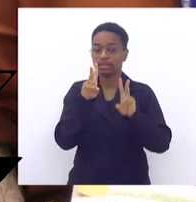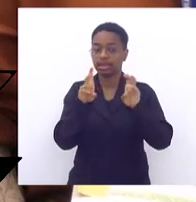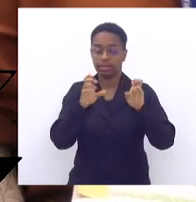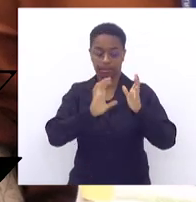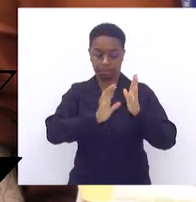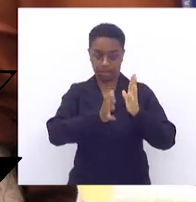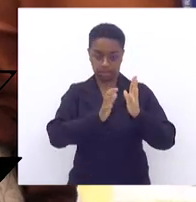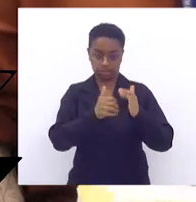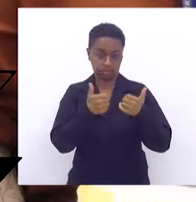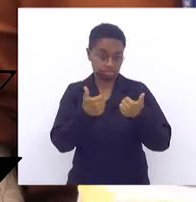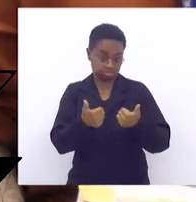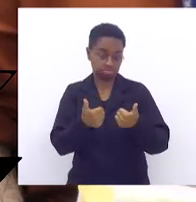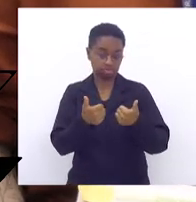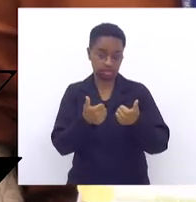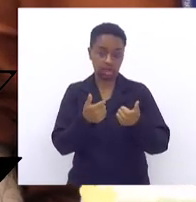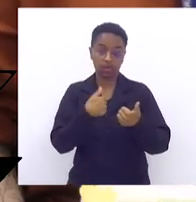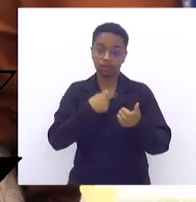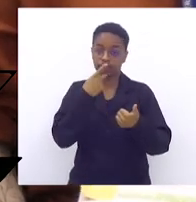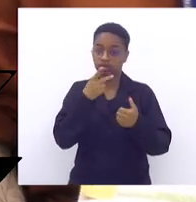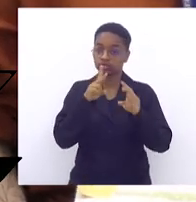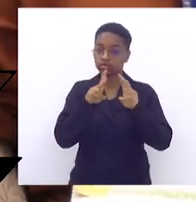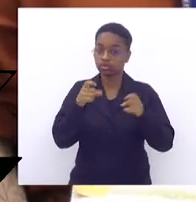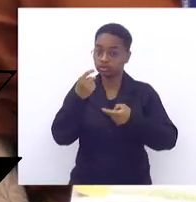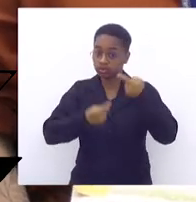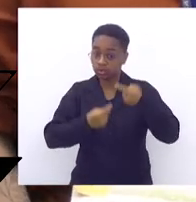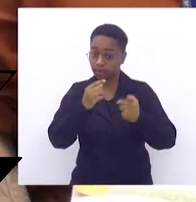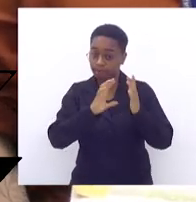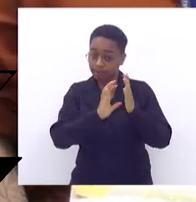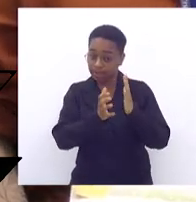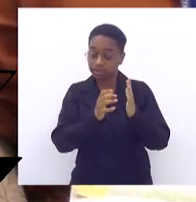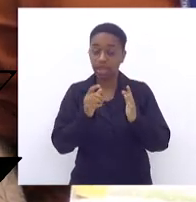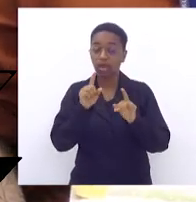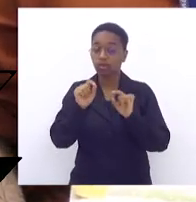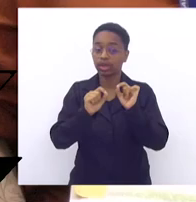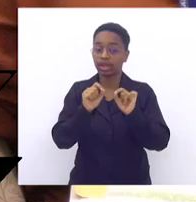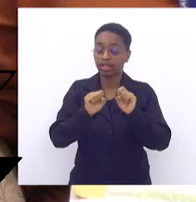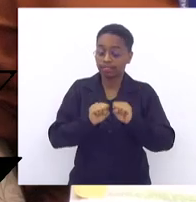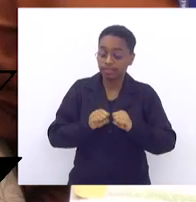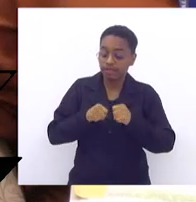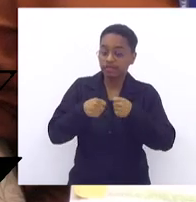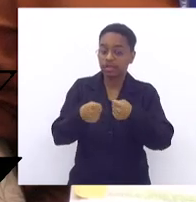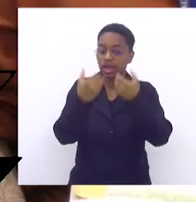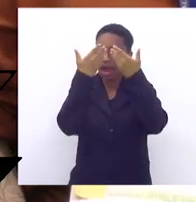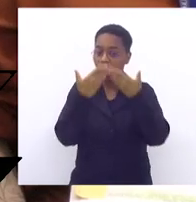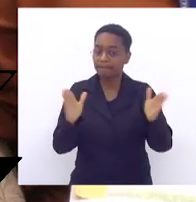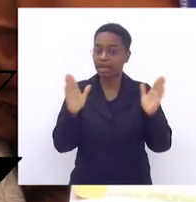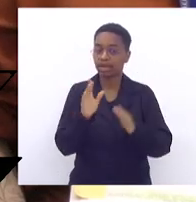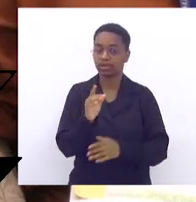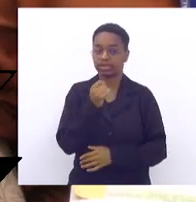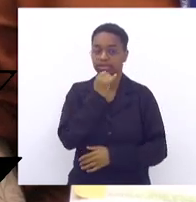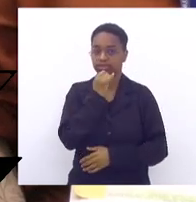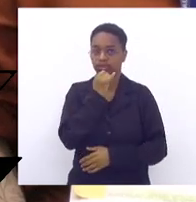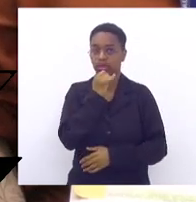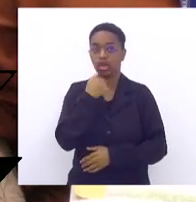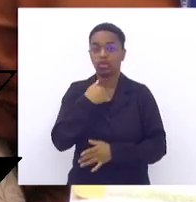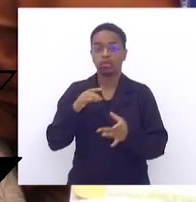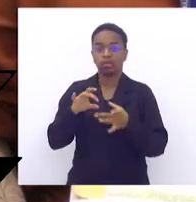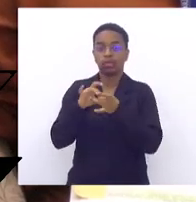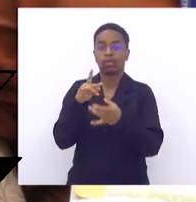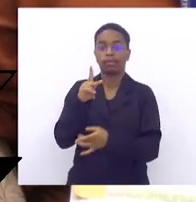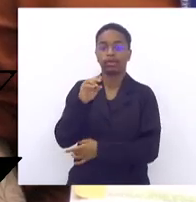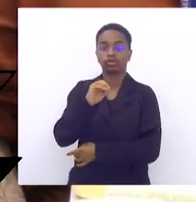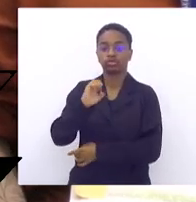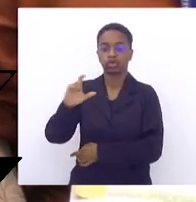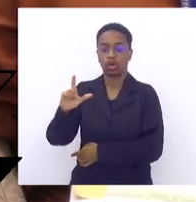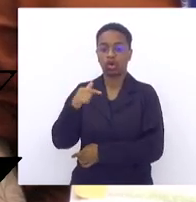aí, obviamente, quando falo proselitismo partidário, não é só a defesa de um partido abertamente. Ah, eu sou do PSOL, sou professor